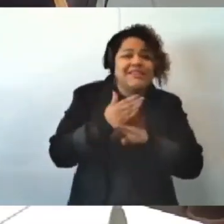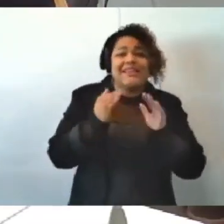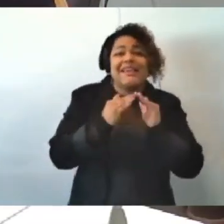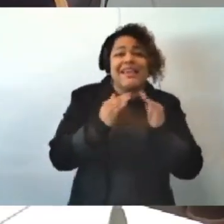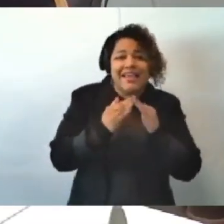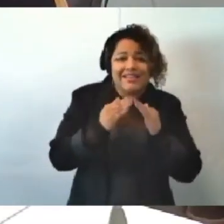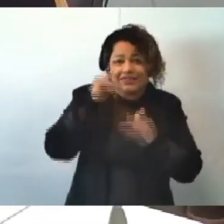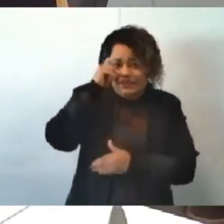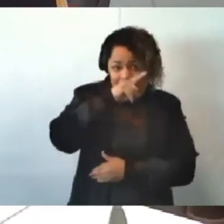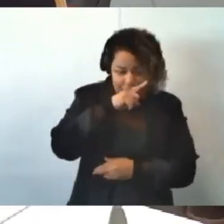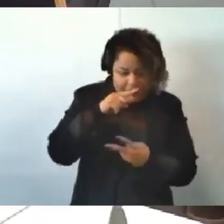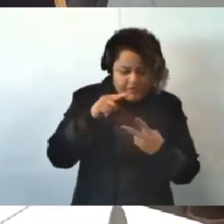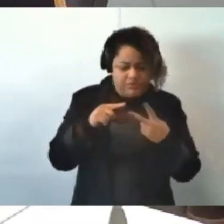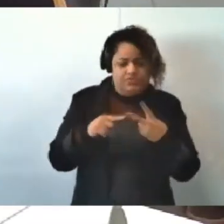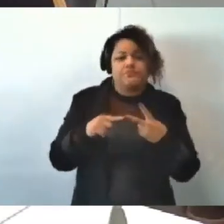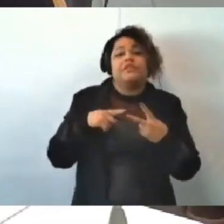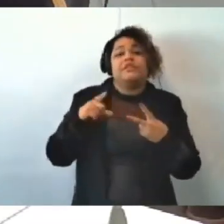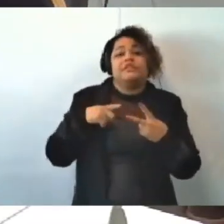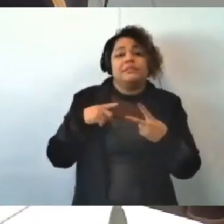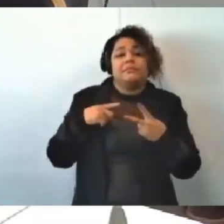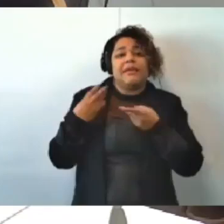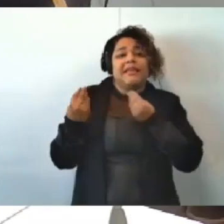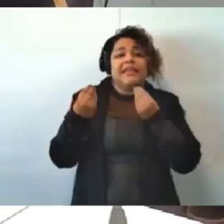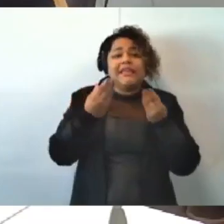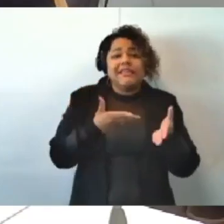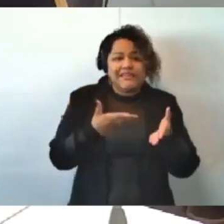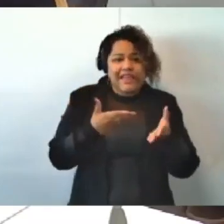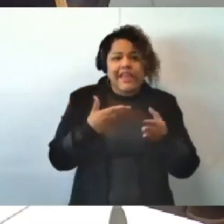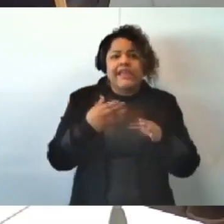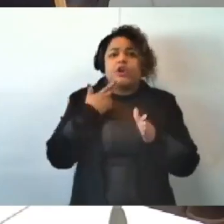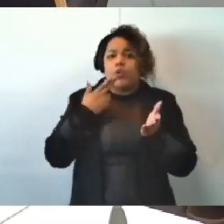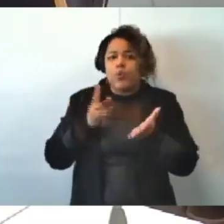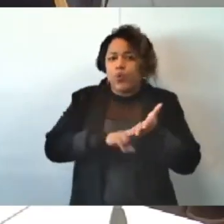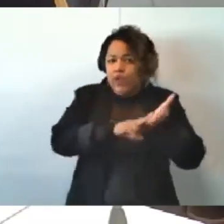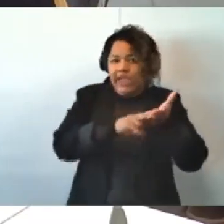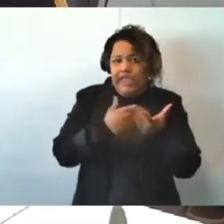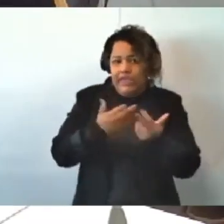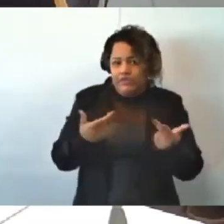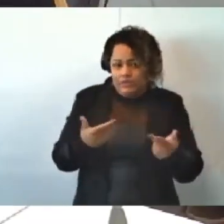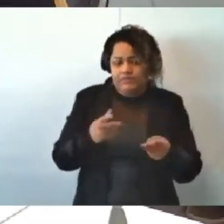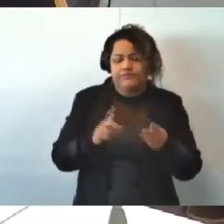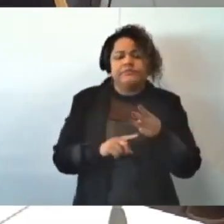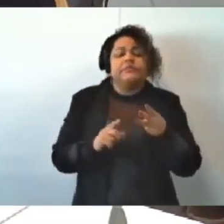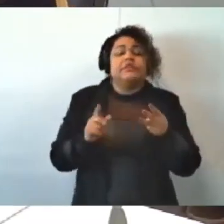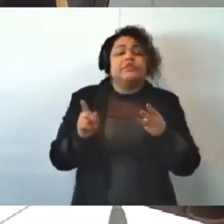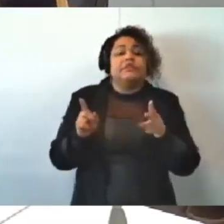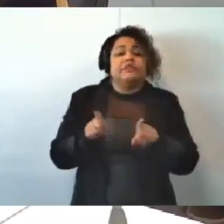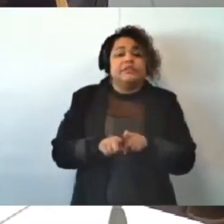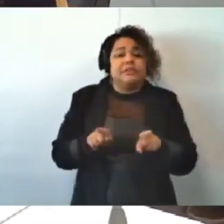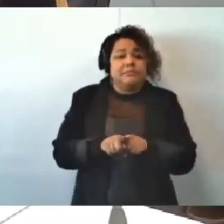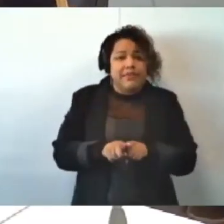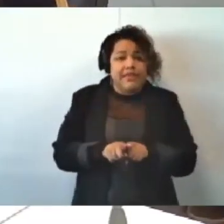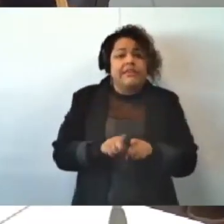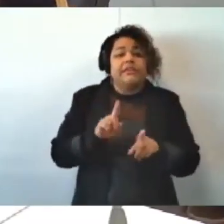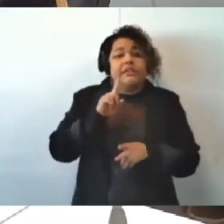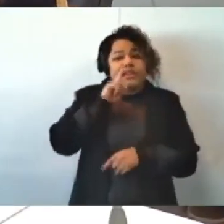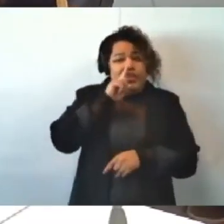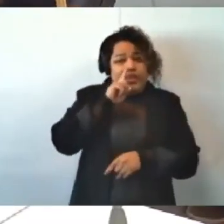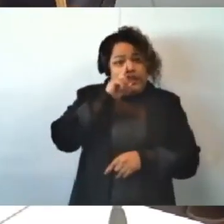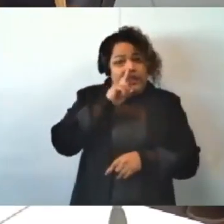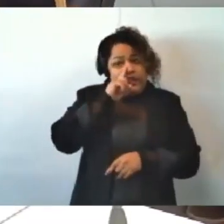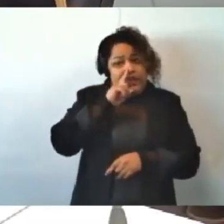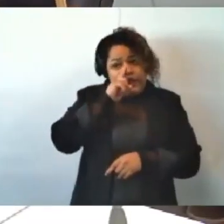descarga, e acesso aos veículos de emergência, colocando em risco a segurança pública. Com a rua